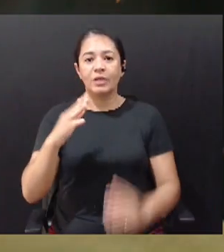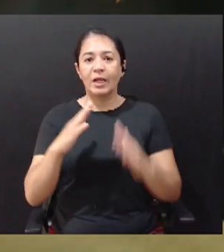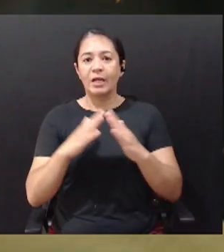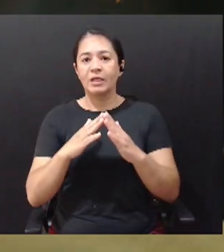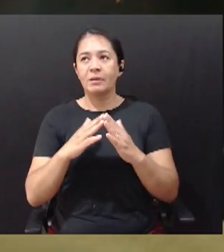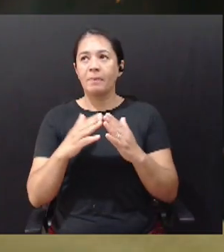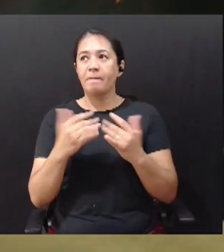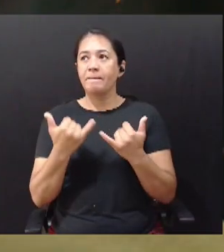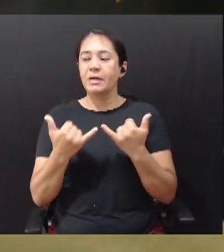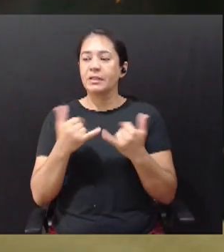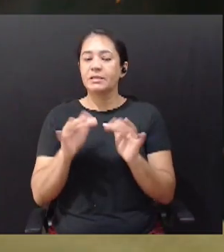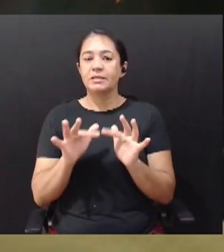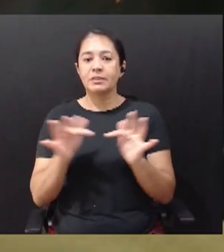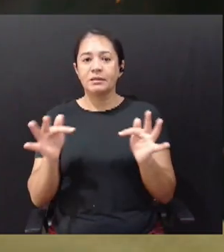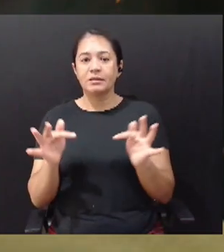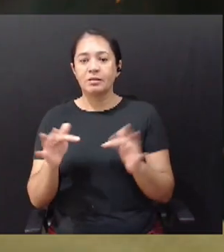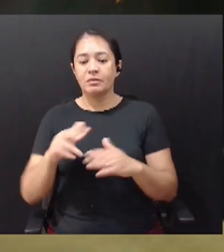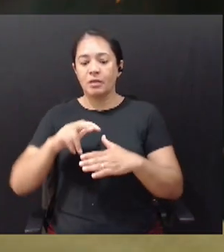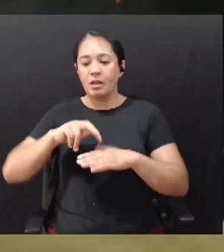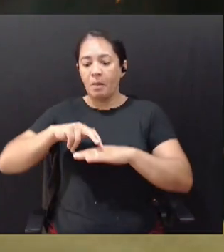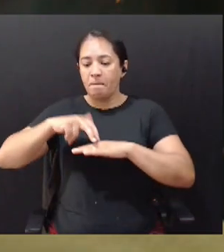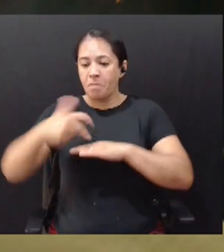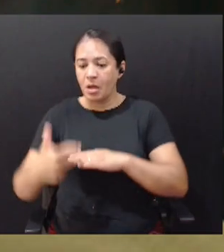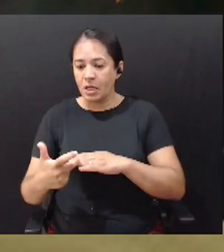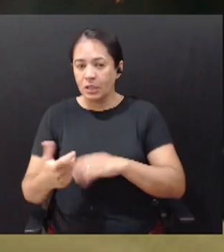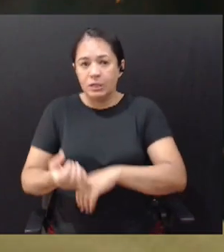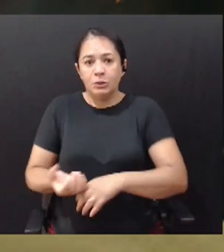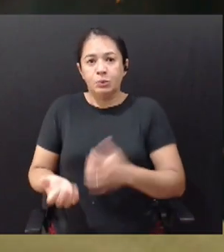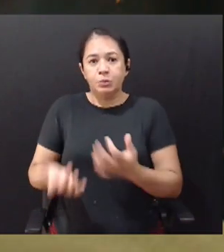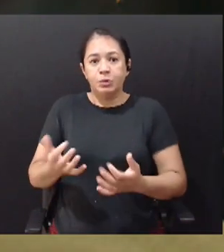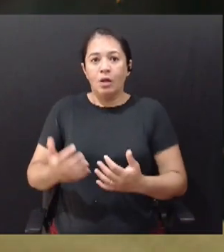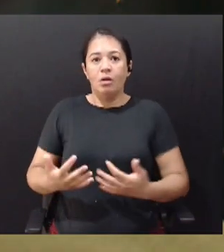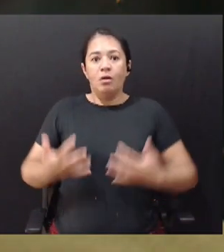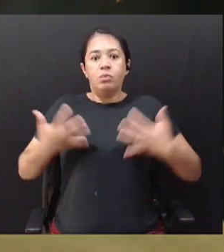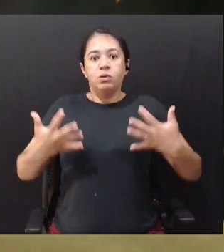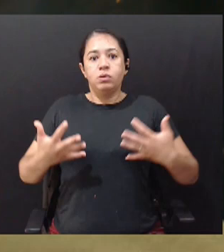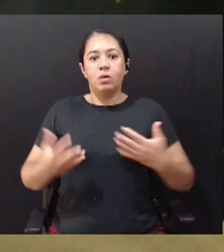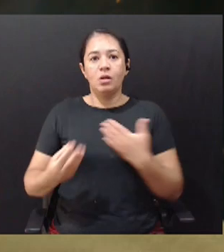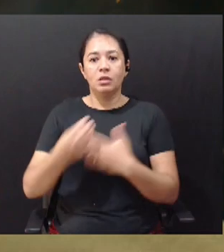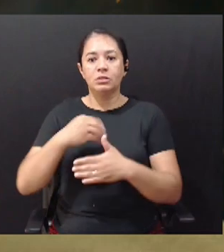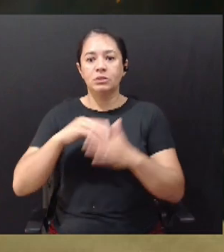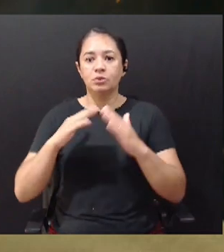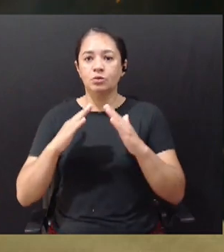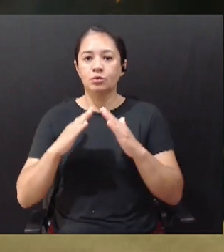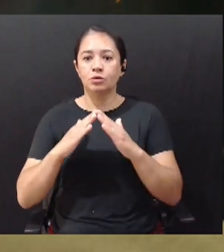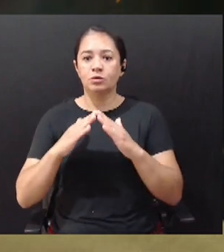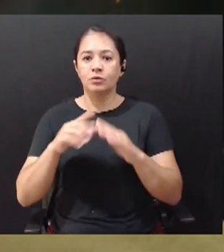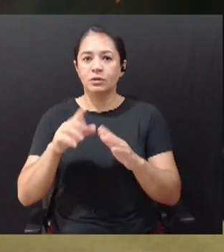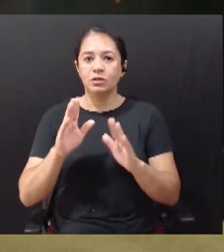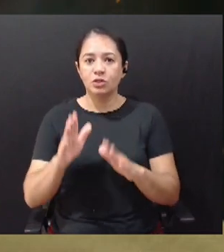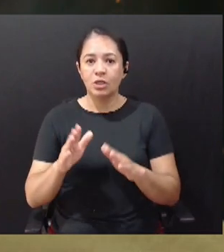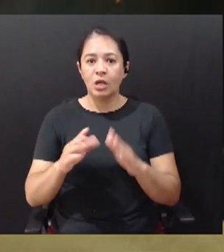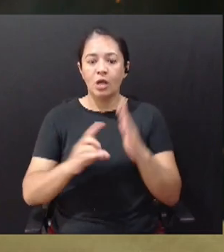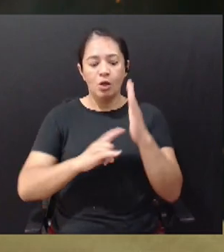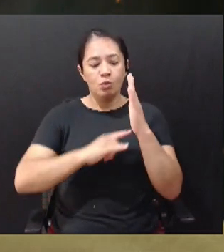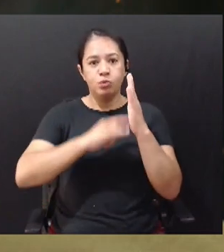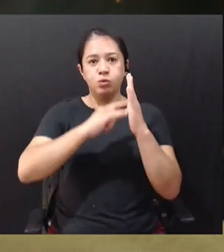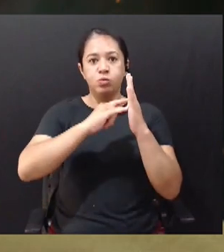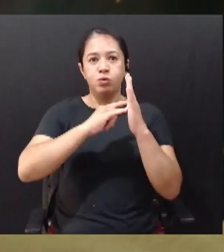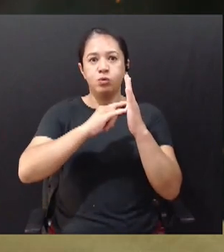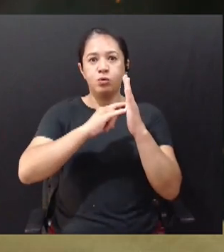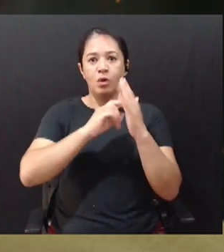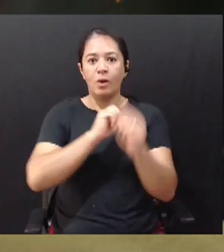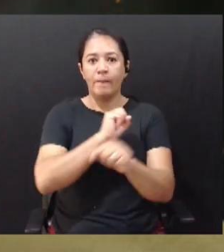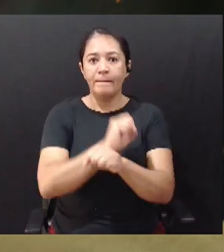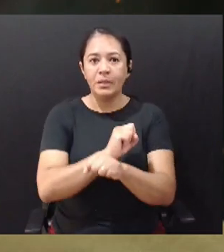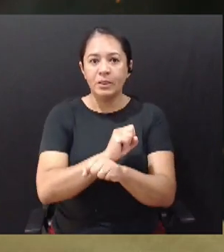como quedas, queimaduras, sustos dentro de casa. Você já ficou preso no elevador? Tem medo de andar de escada rolante?